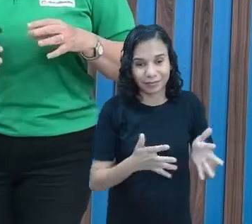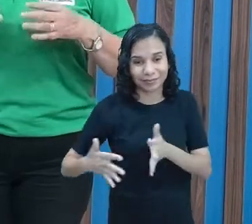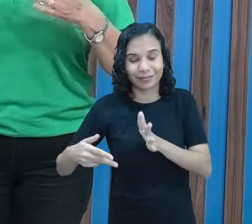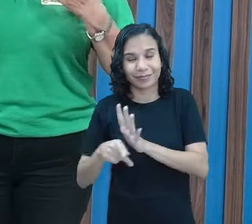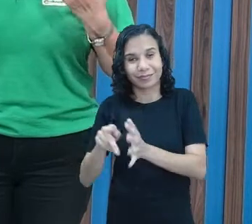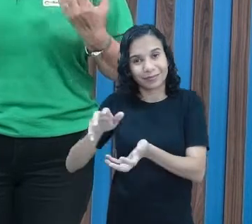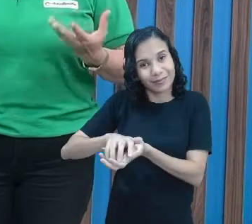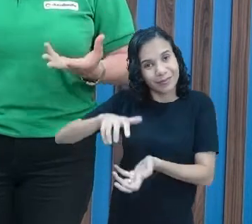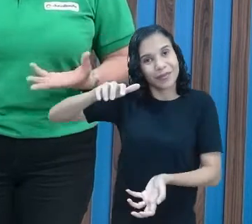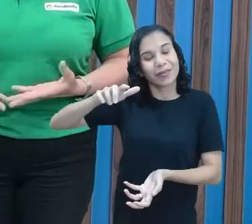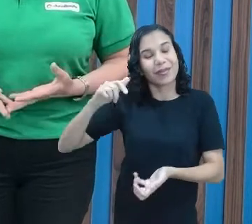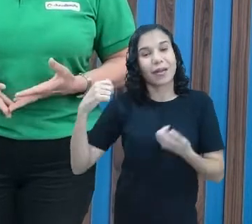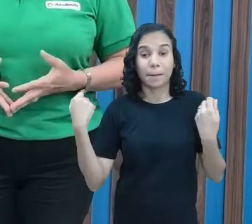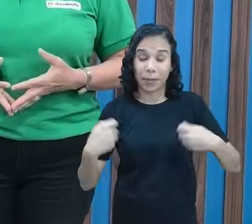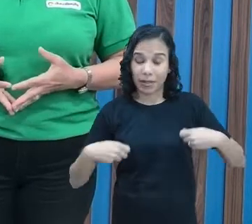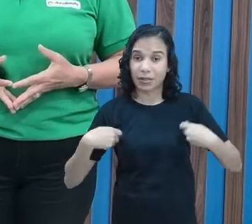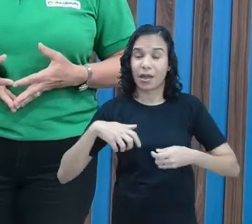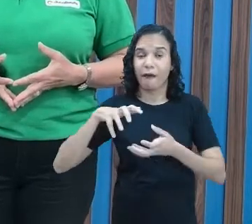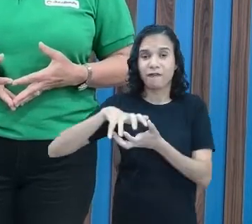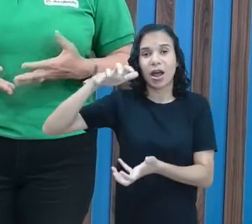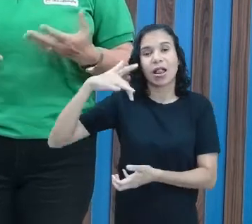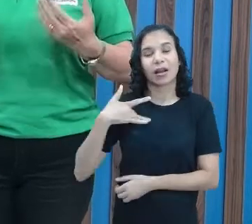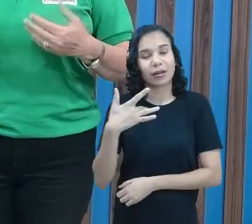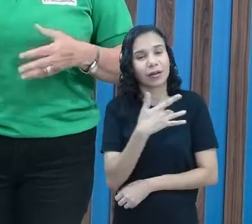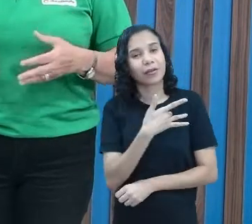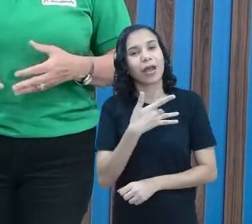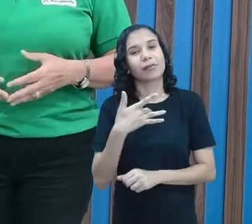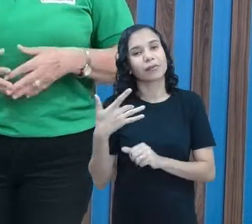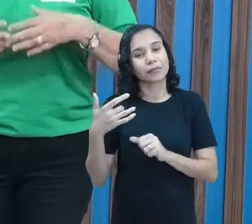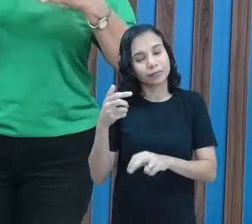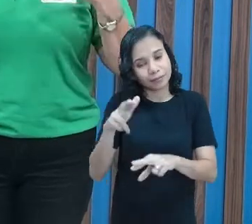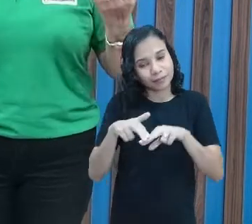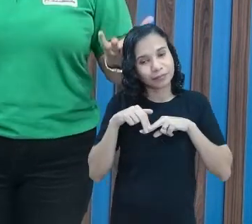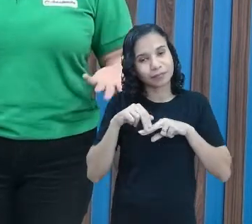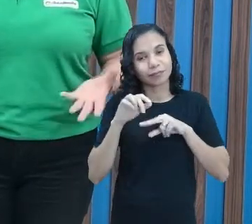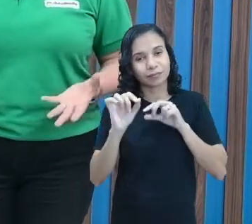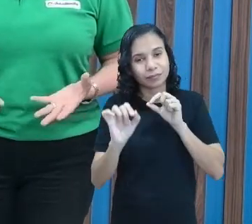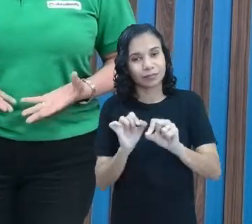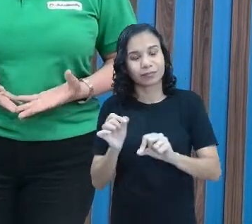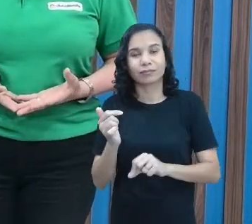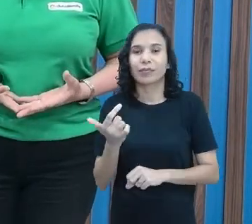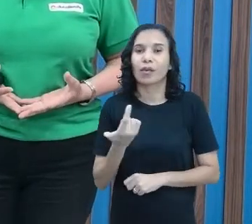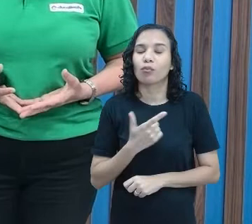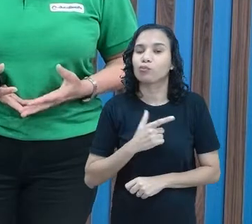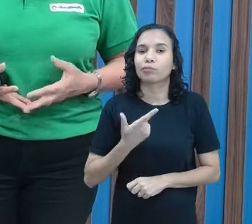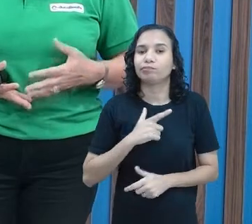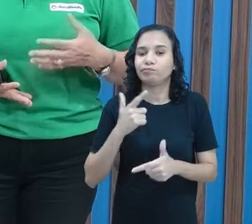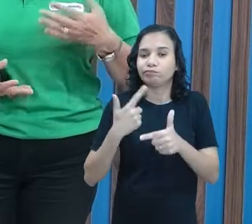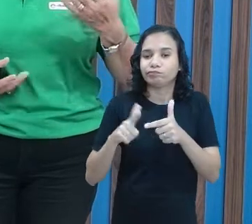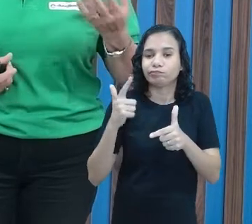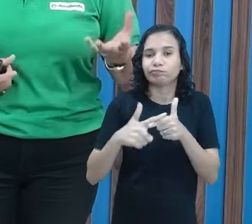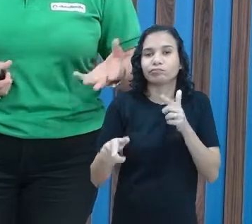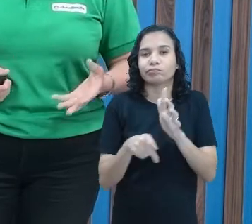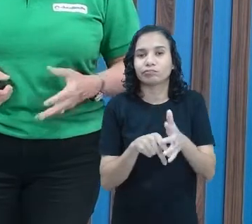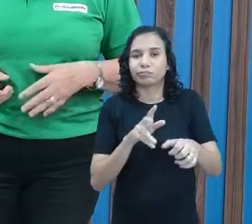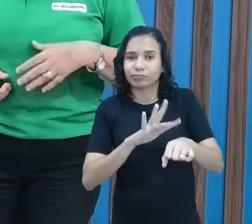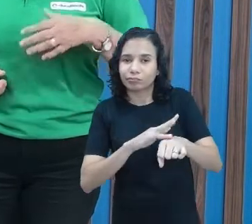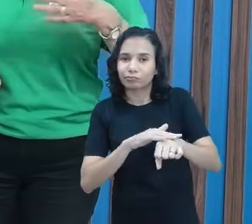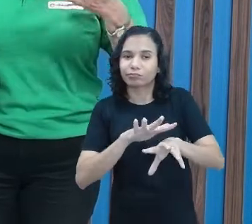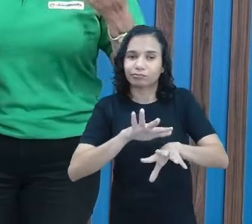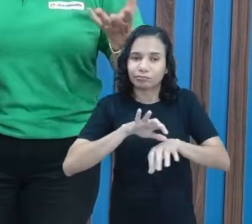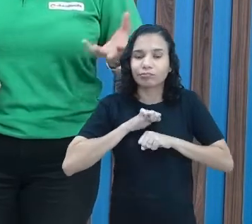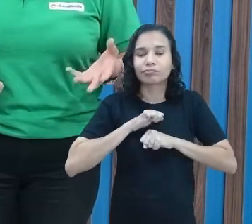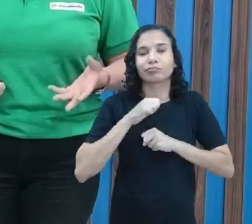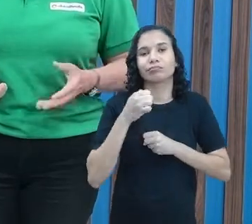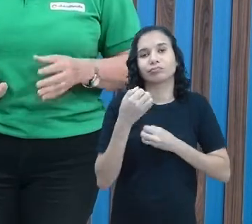idoso que temos que ter um envelhecimento saudável justamente para não termos tanto problema de doença, não é?